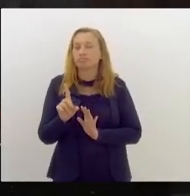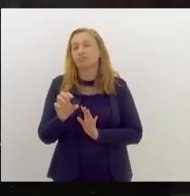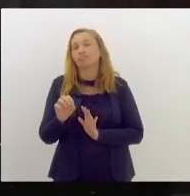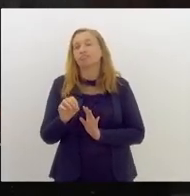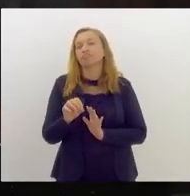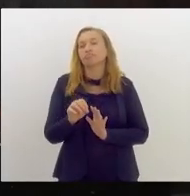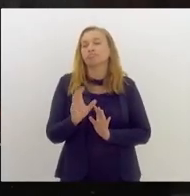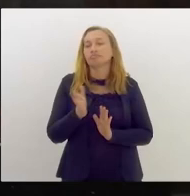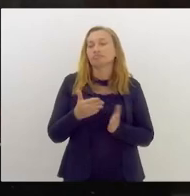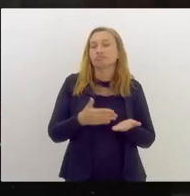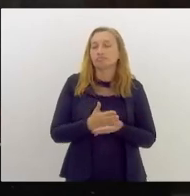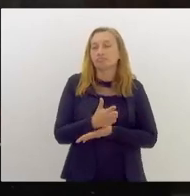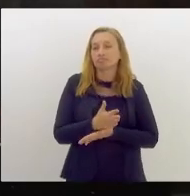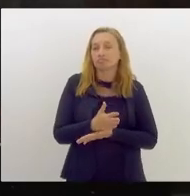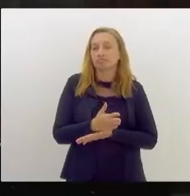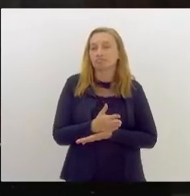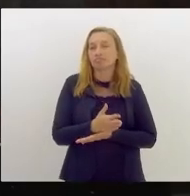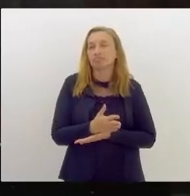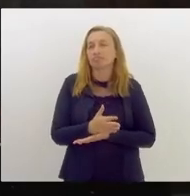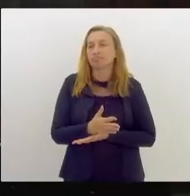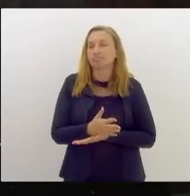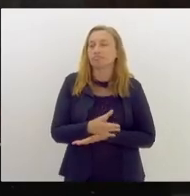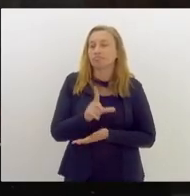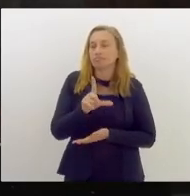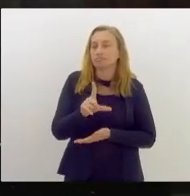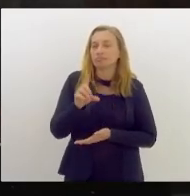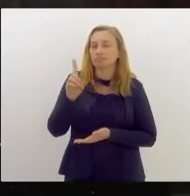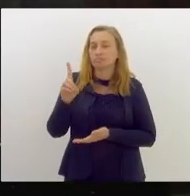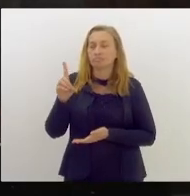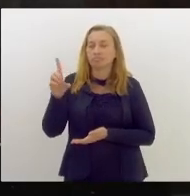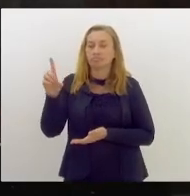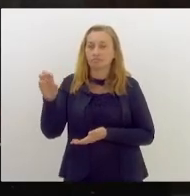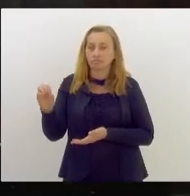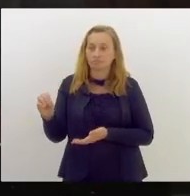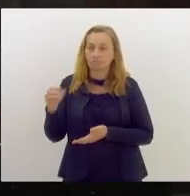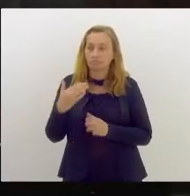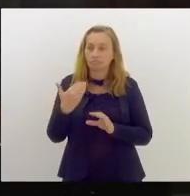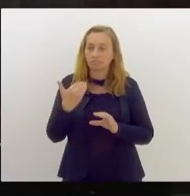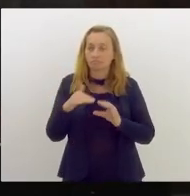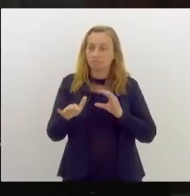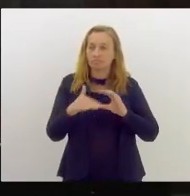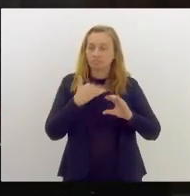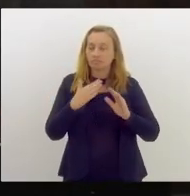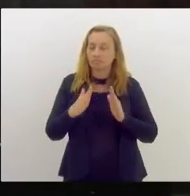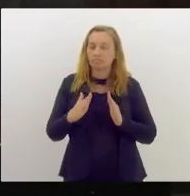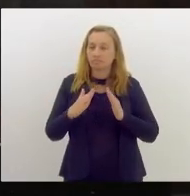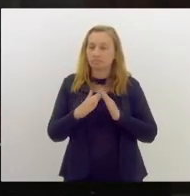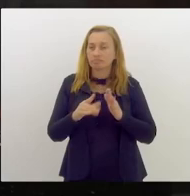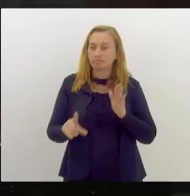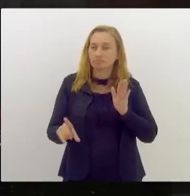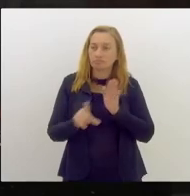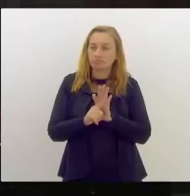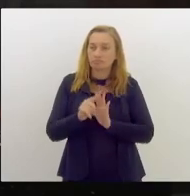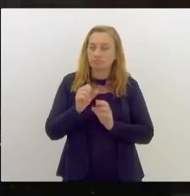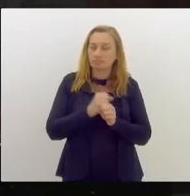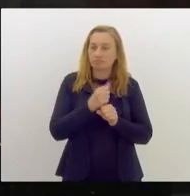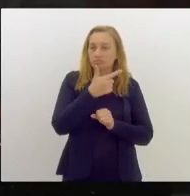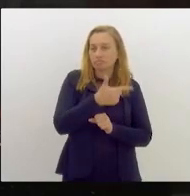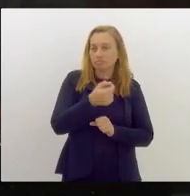era necessário isso ser considerado na lero que vai ser enviada para casa Legislativa em 23